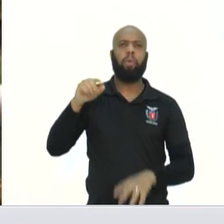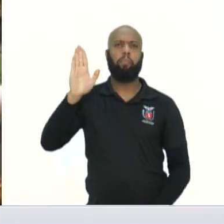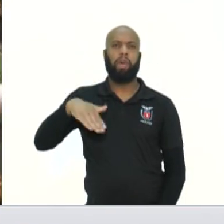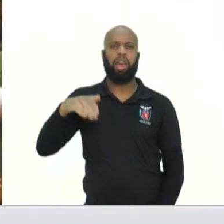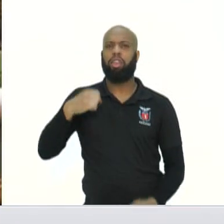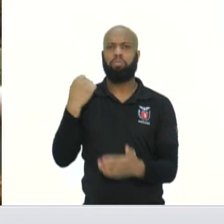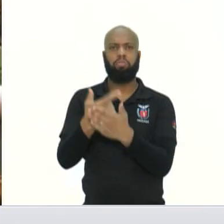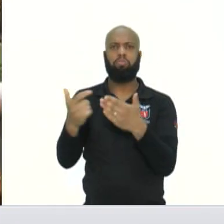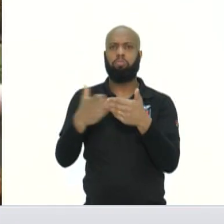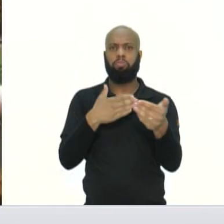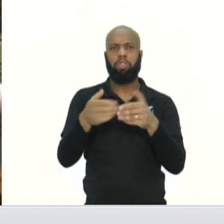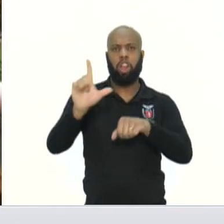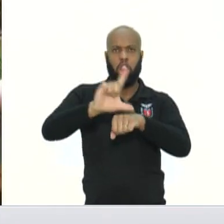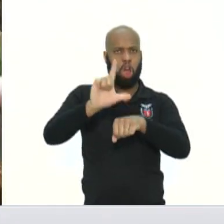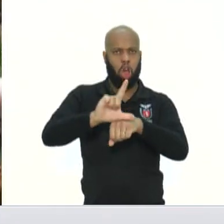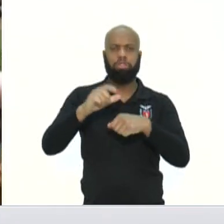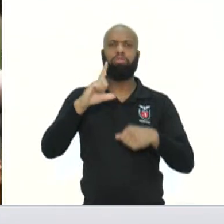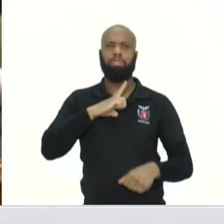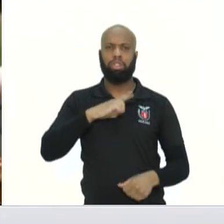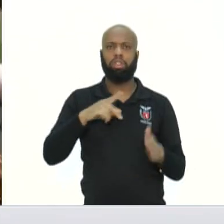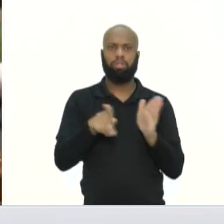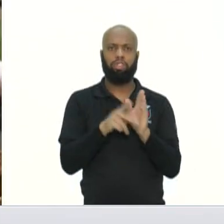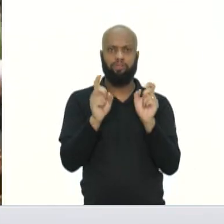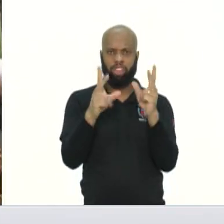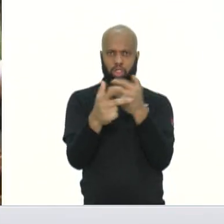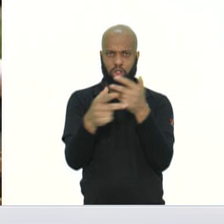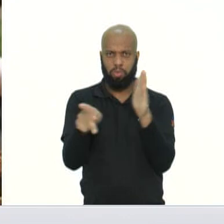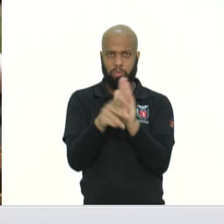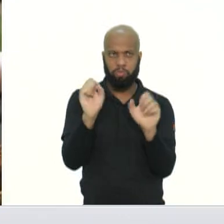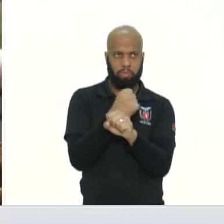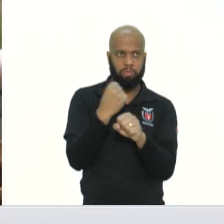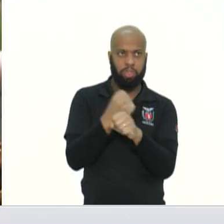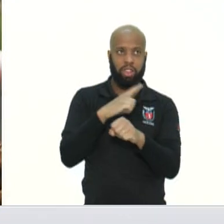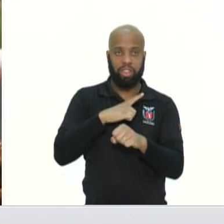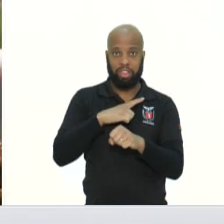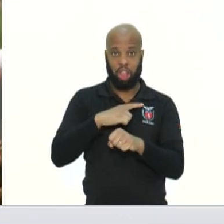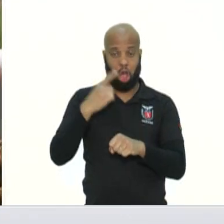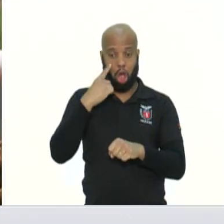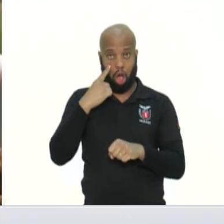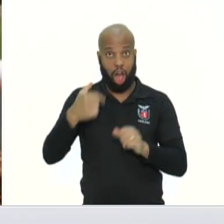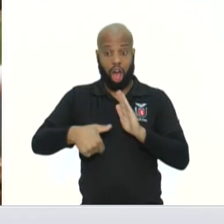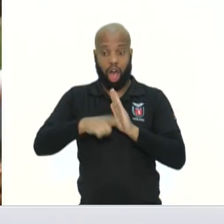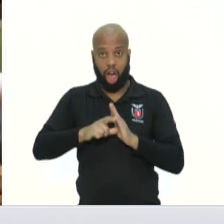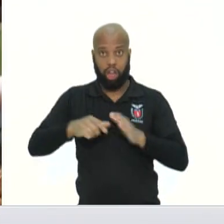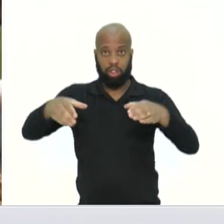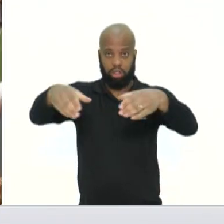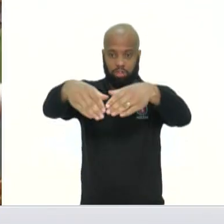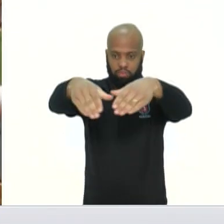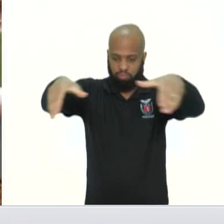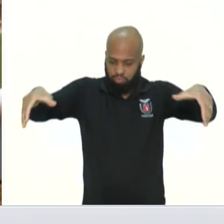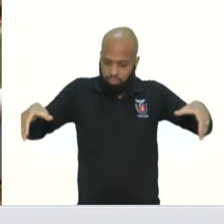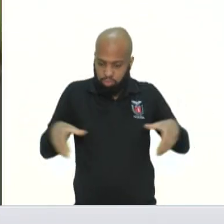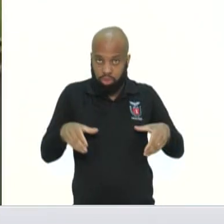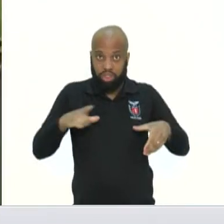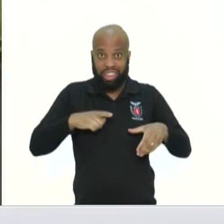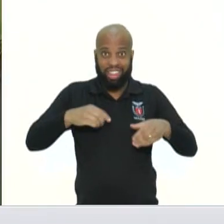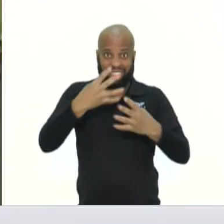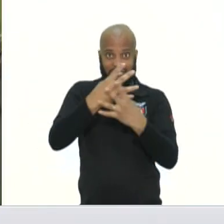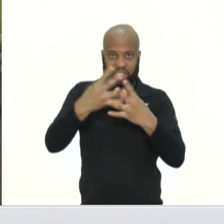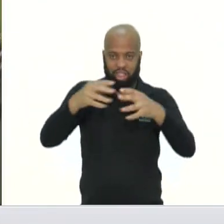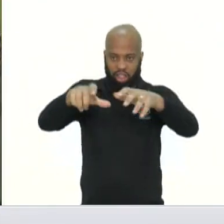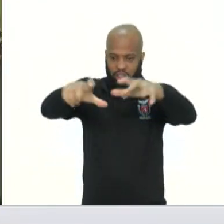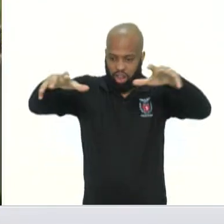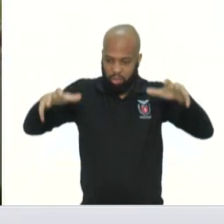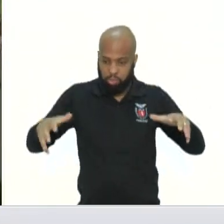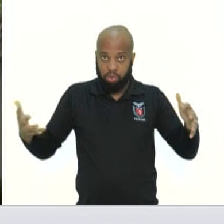casa de material de construção, colocar a telinha por baixo da tampa e assim vai estar mais seguro e tranquilo. Então